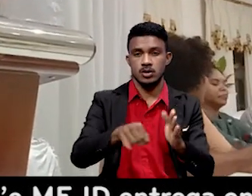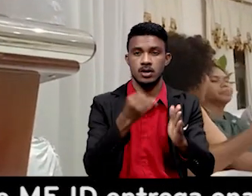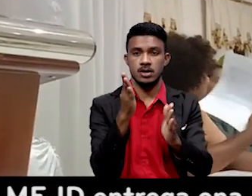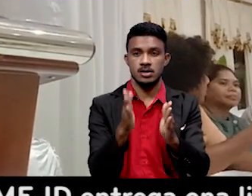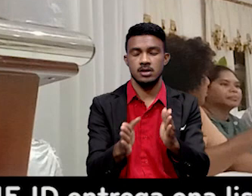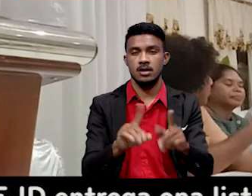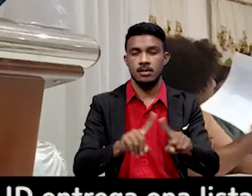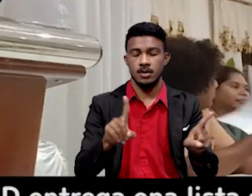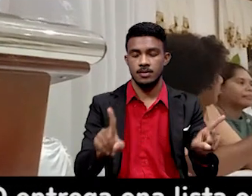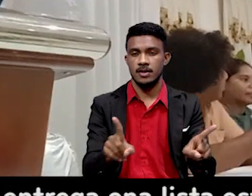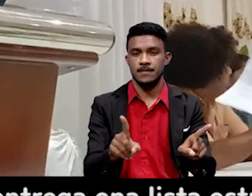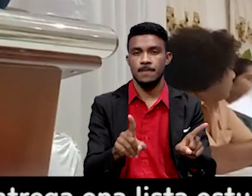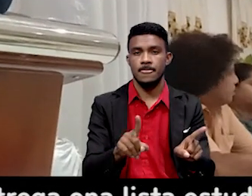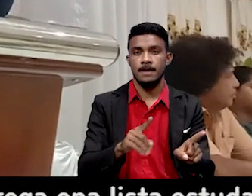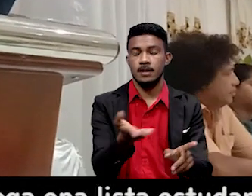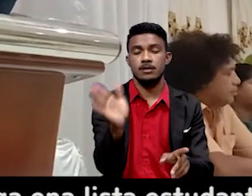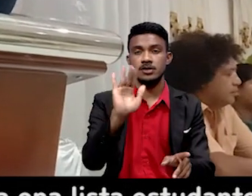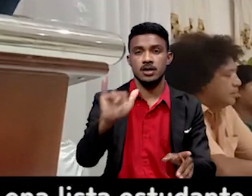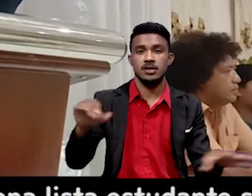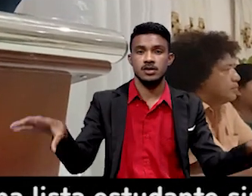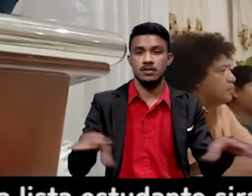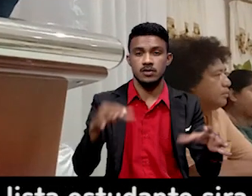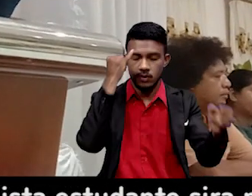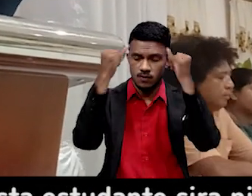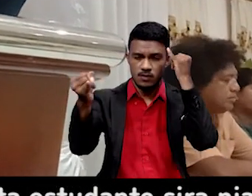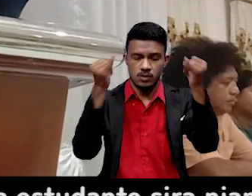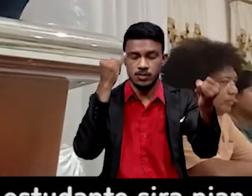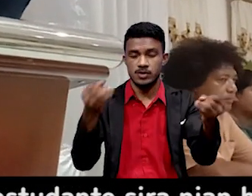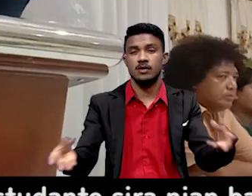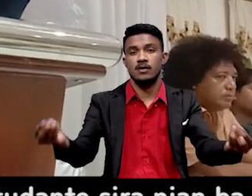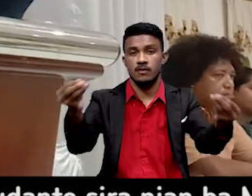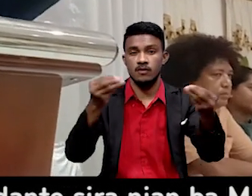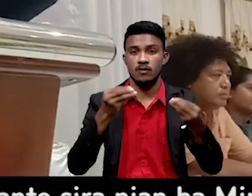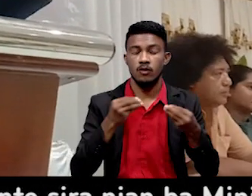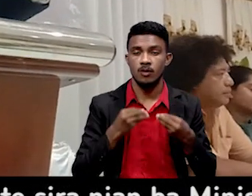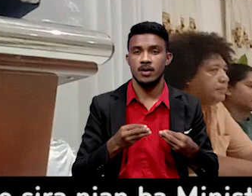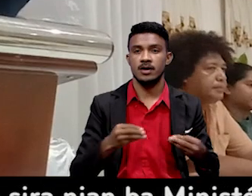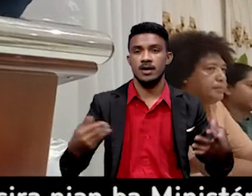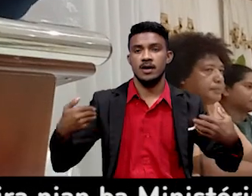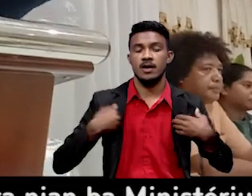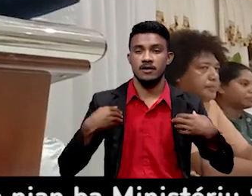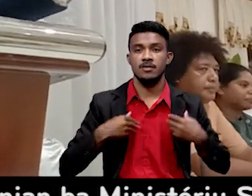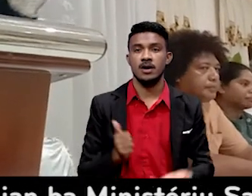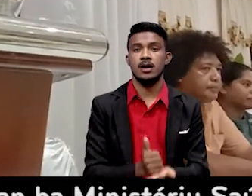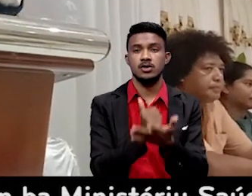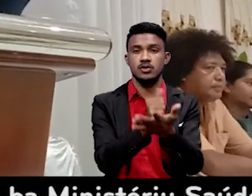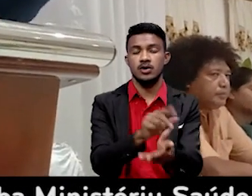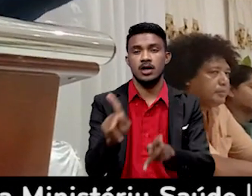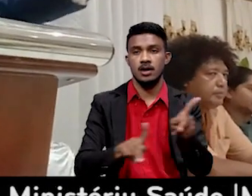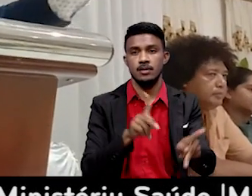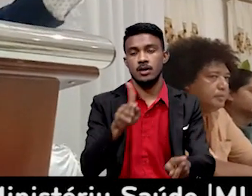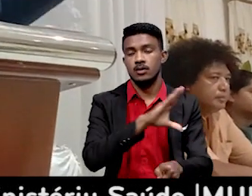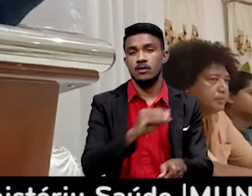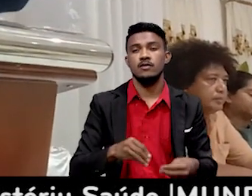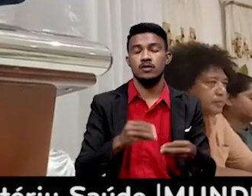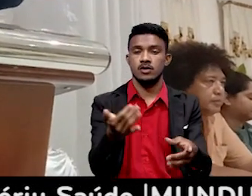bem, se te pode ser a minha papel, te pode ser a informação tu, Marcão. Ia maka ofede ema, ia maka vinya ema, ia maka